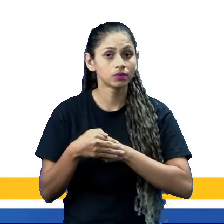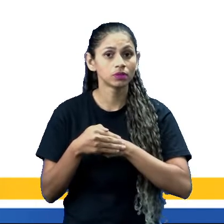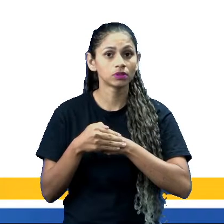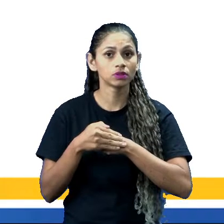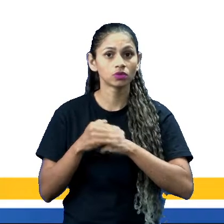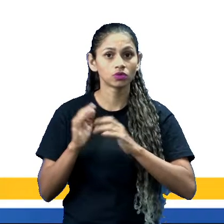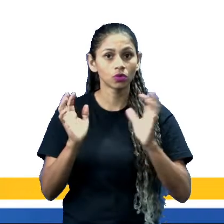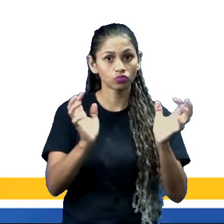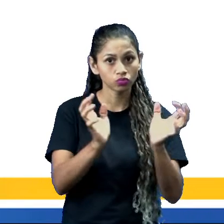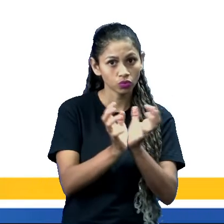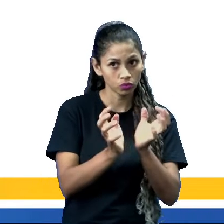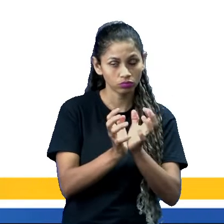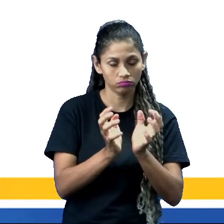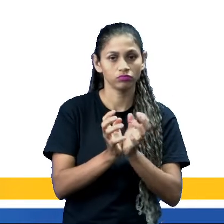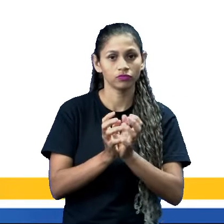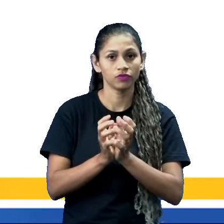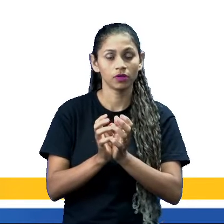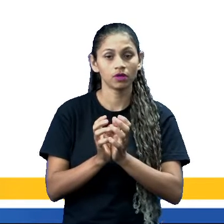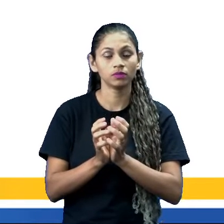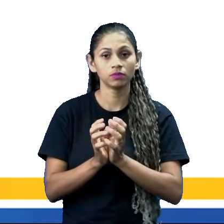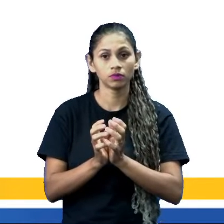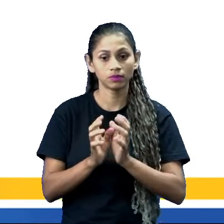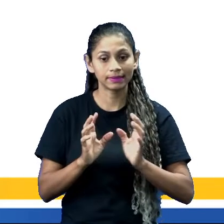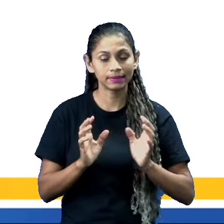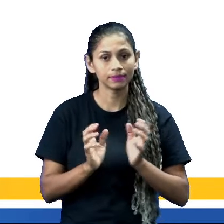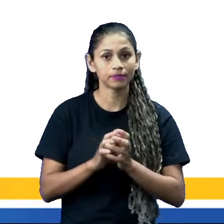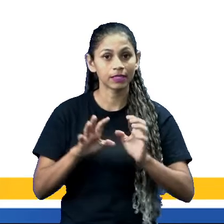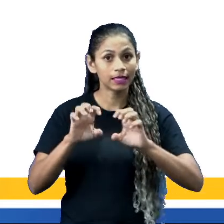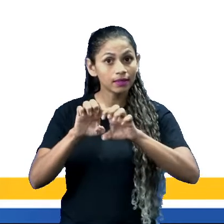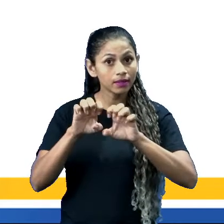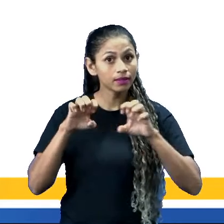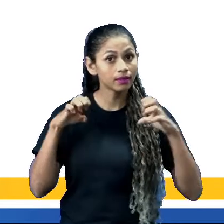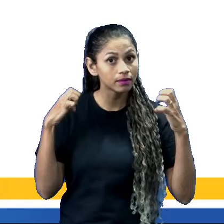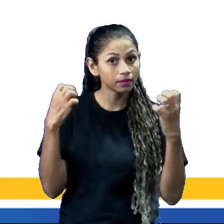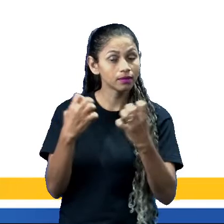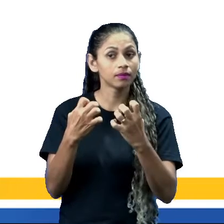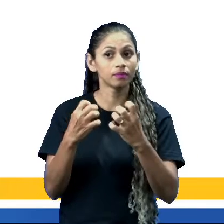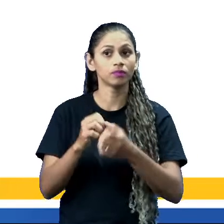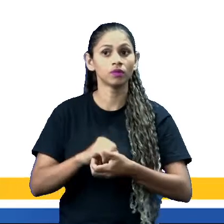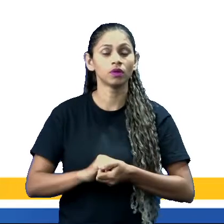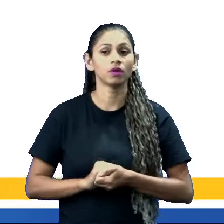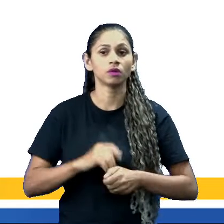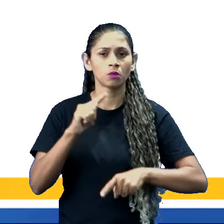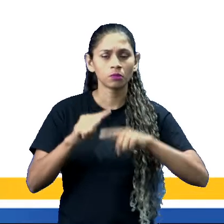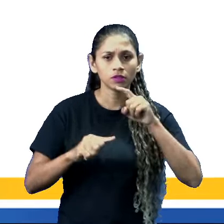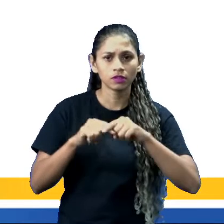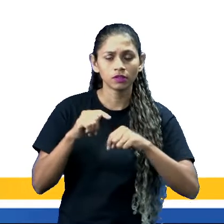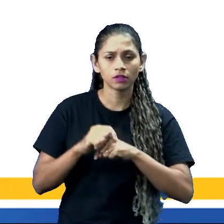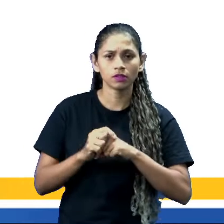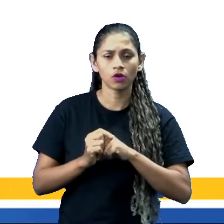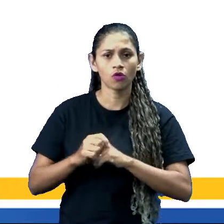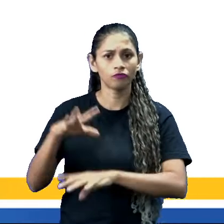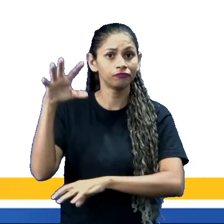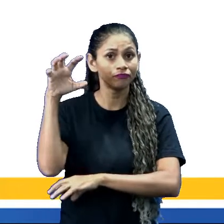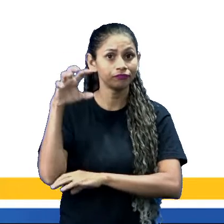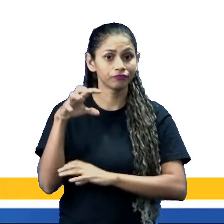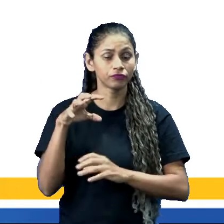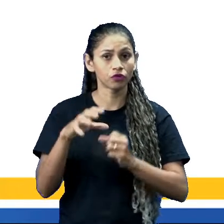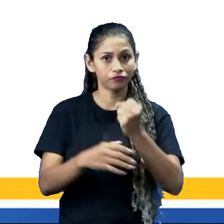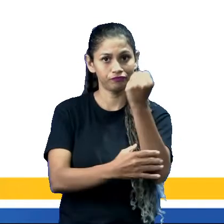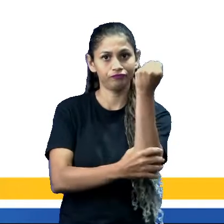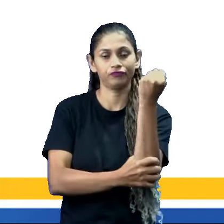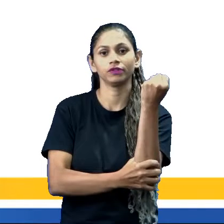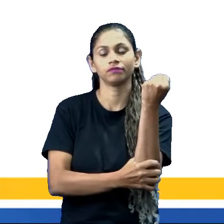ali toda a equipe, né, a equipe como um todo. Então são os materiais que ficam fixos ali nos móveis e que estão instalados